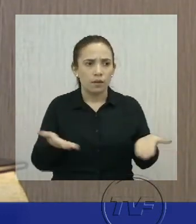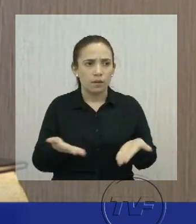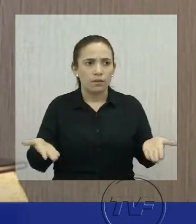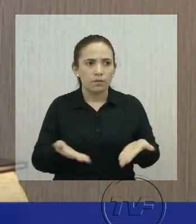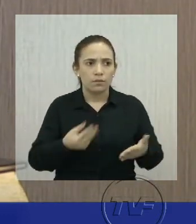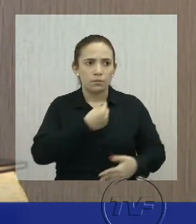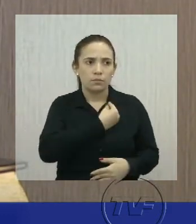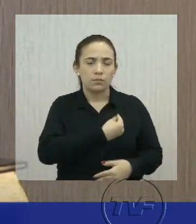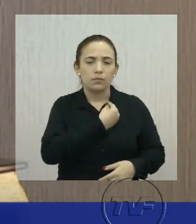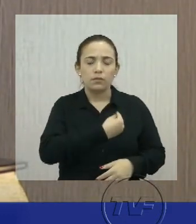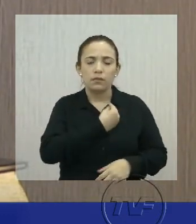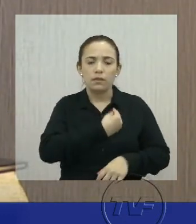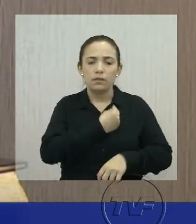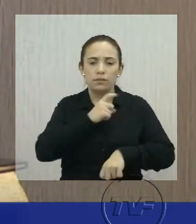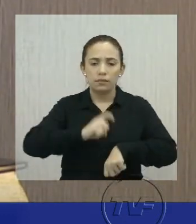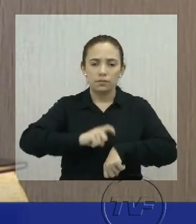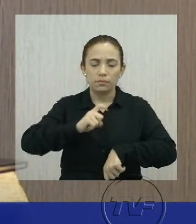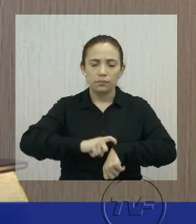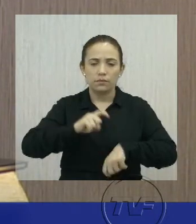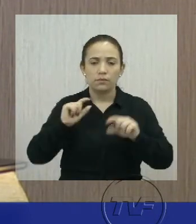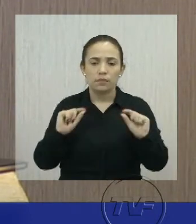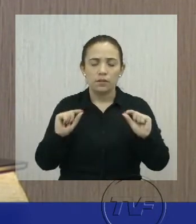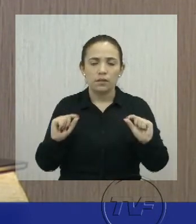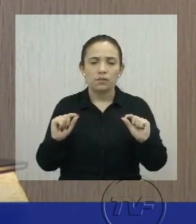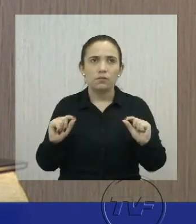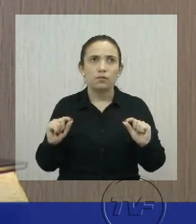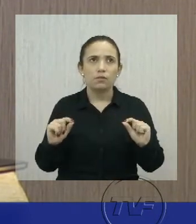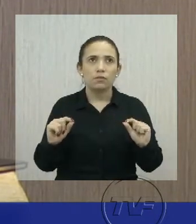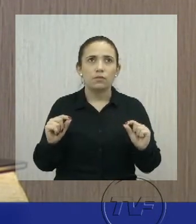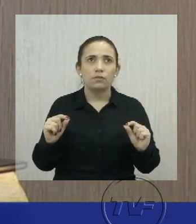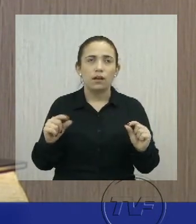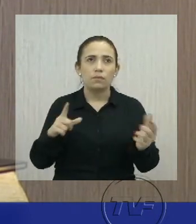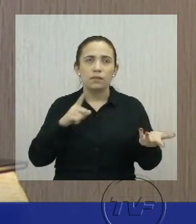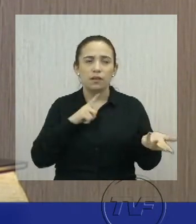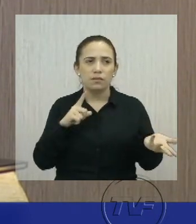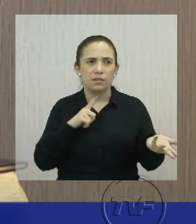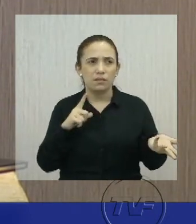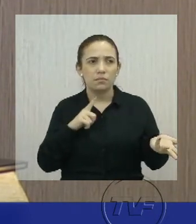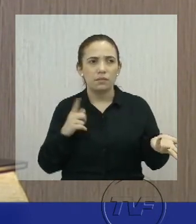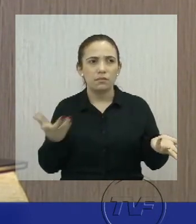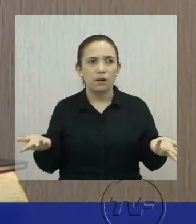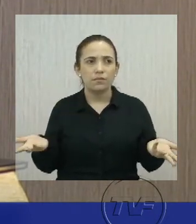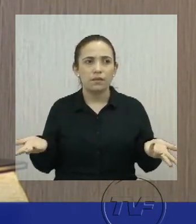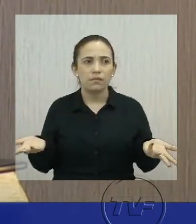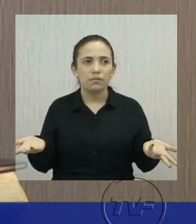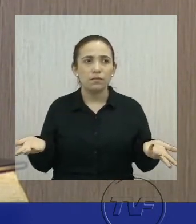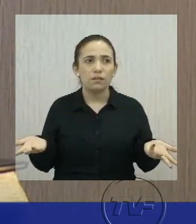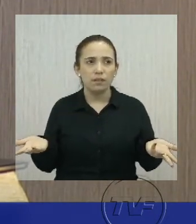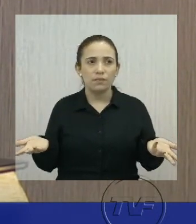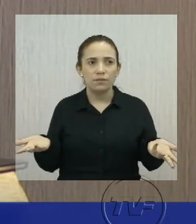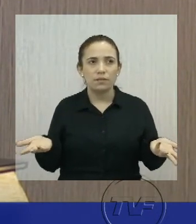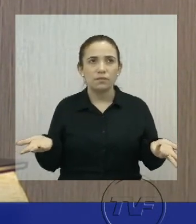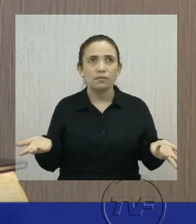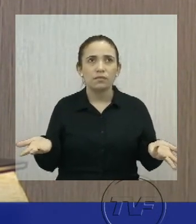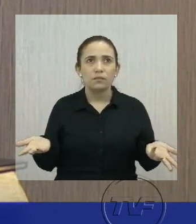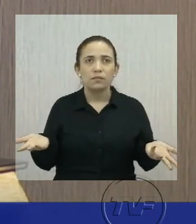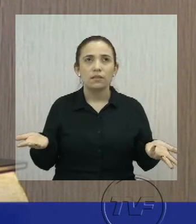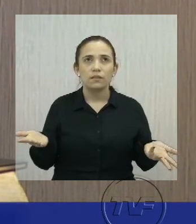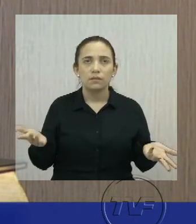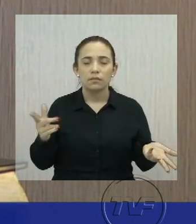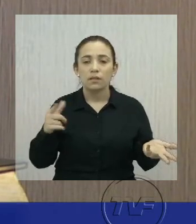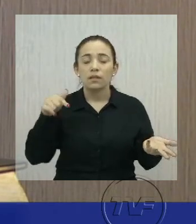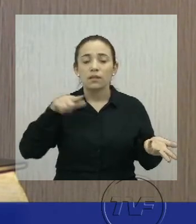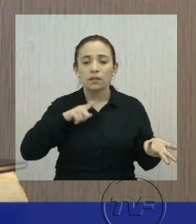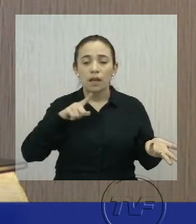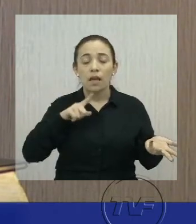momento que exige, estou aqui buscando a palavra correta, exige um